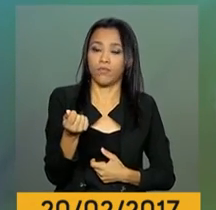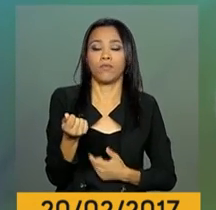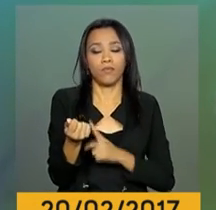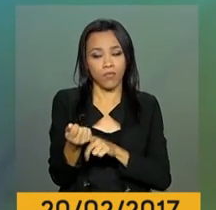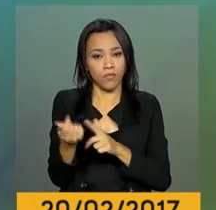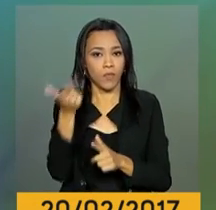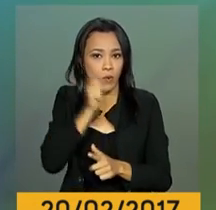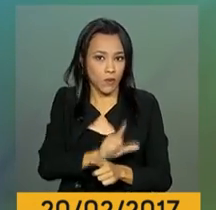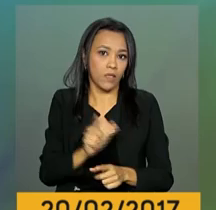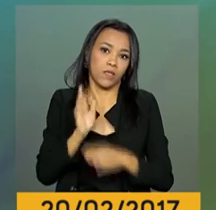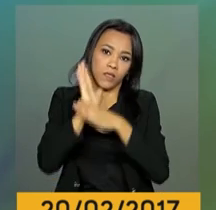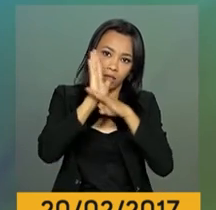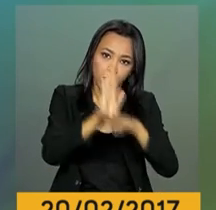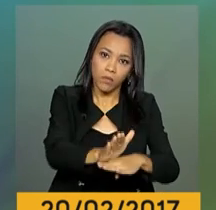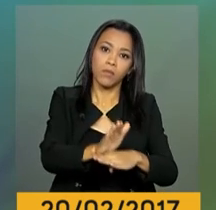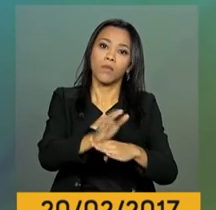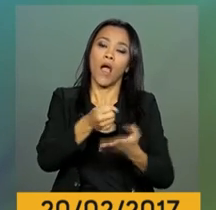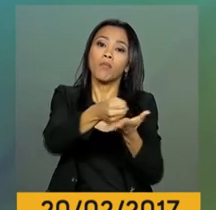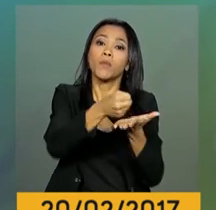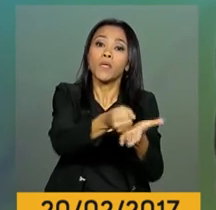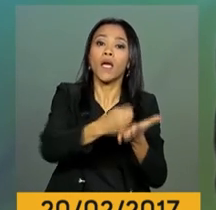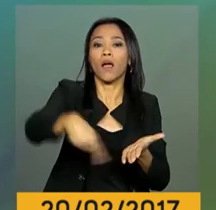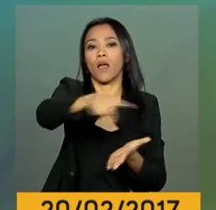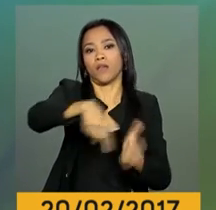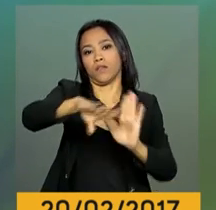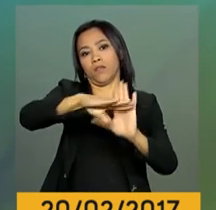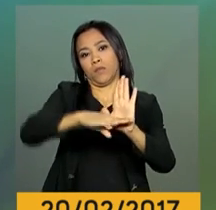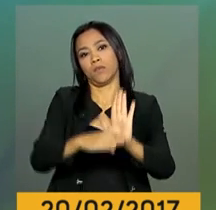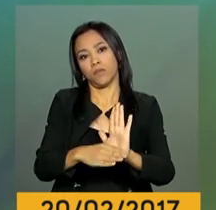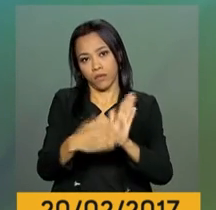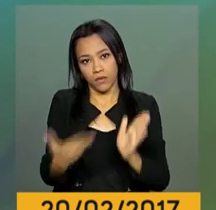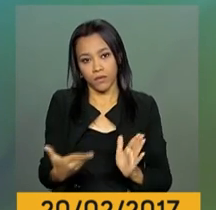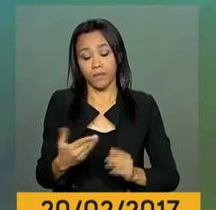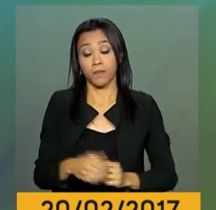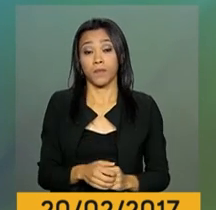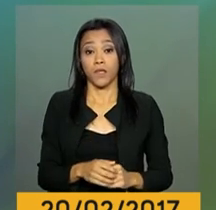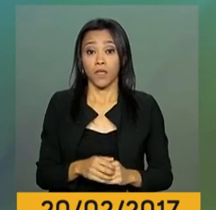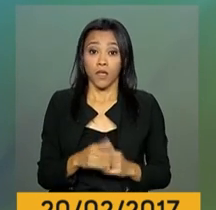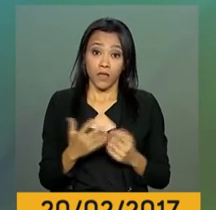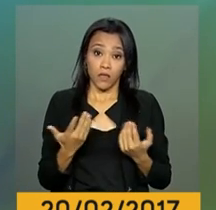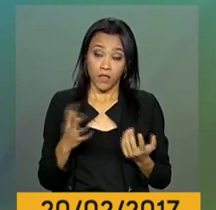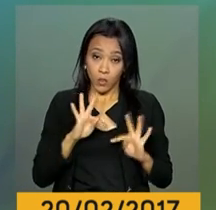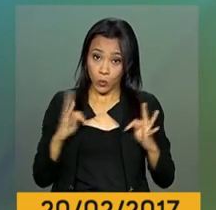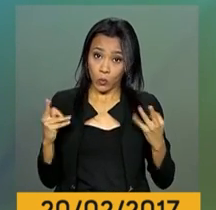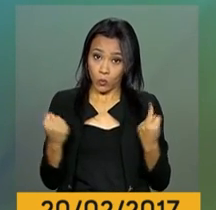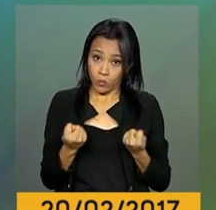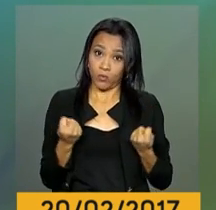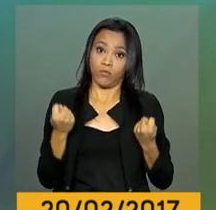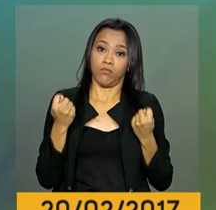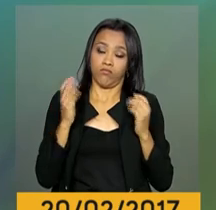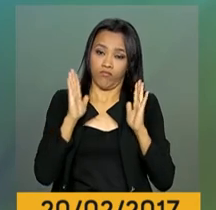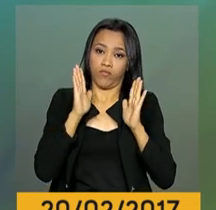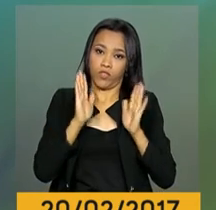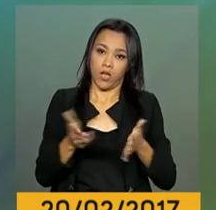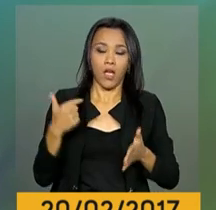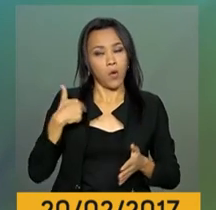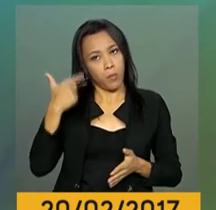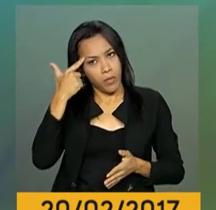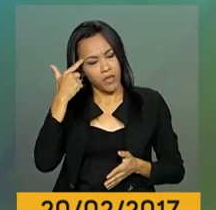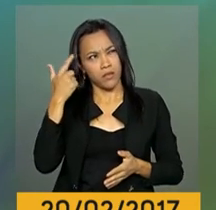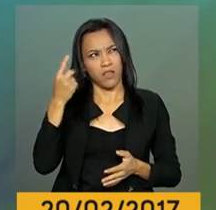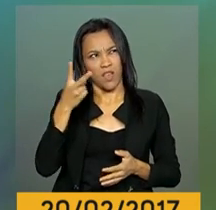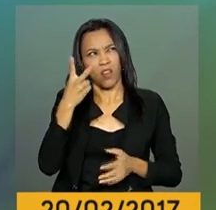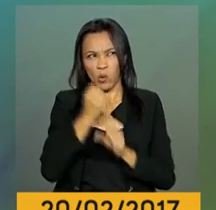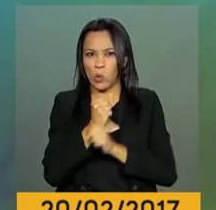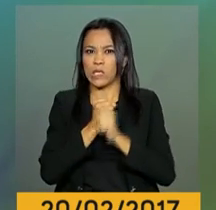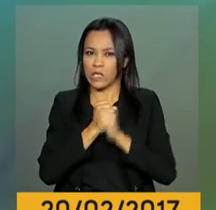que atingir ao longo desse período. E como tudo isso nós fizemos, imaginava eu que nós iríamos levar 2 anos